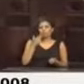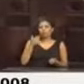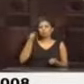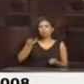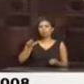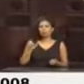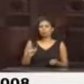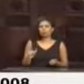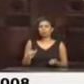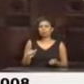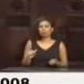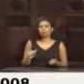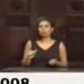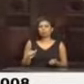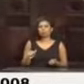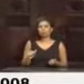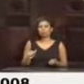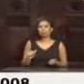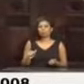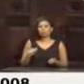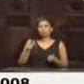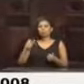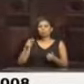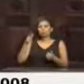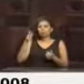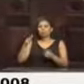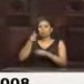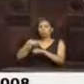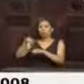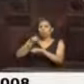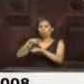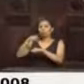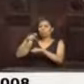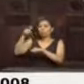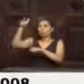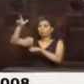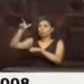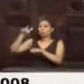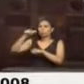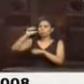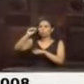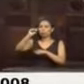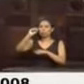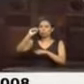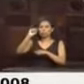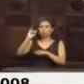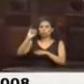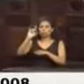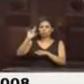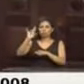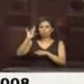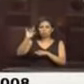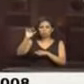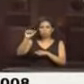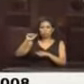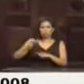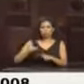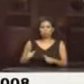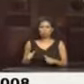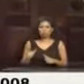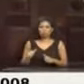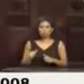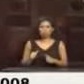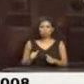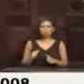que estamos morando na Síria. Parece que foi bombardeada a nossa Cabo Frio, toda a região dos lagos,